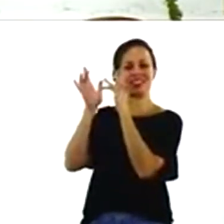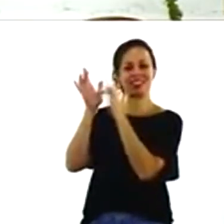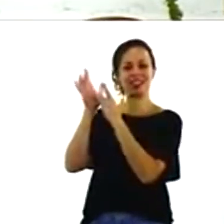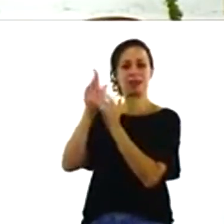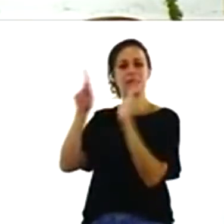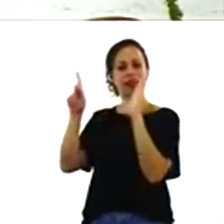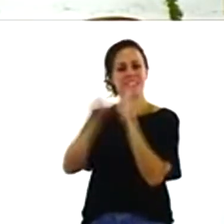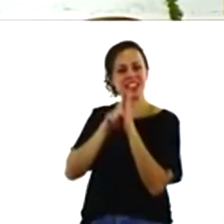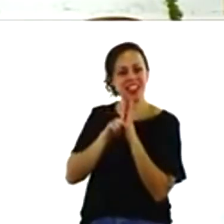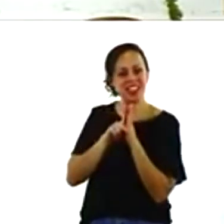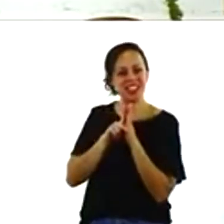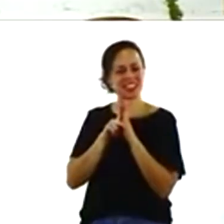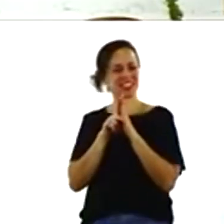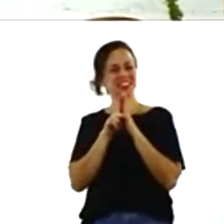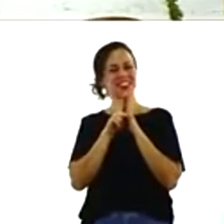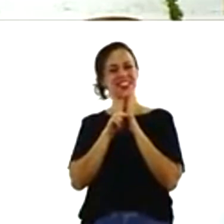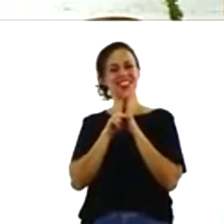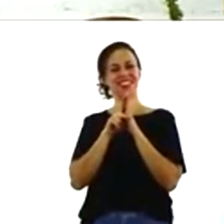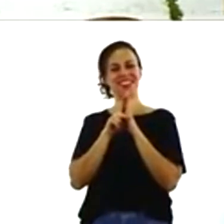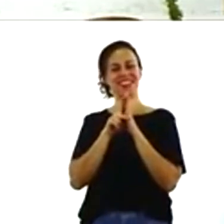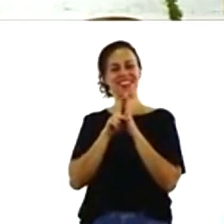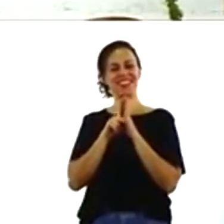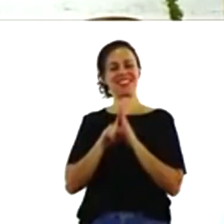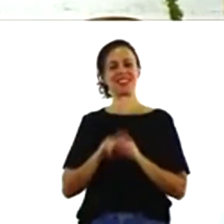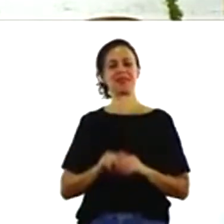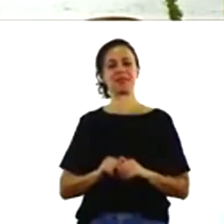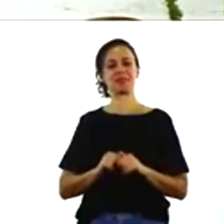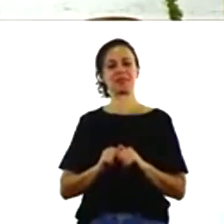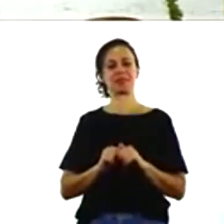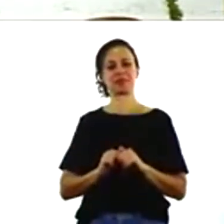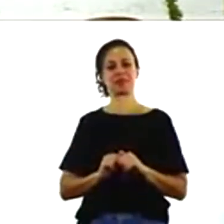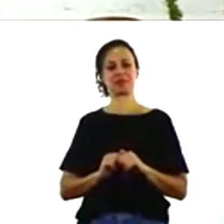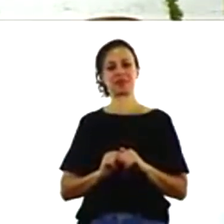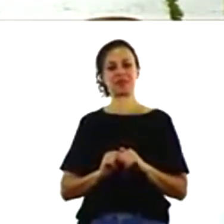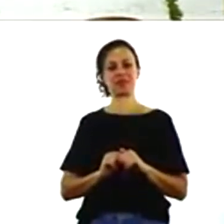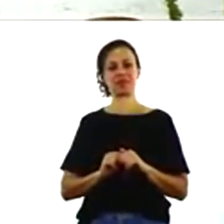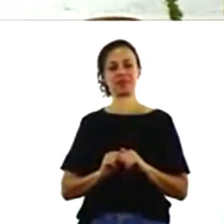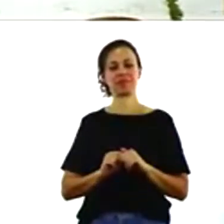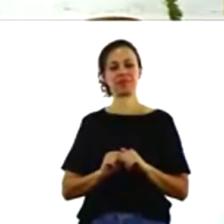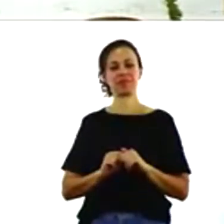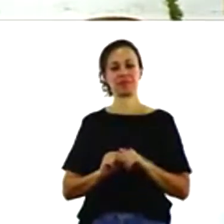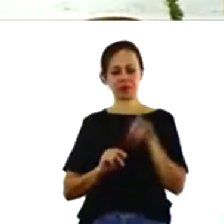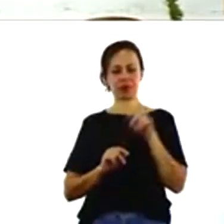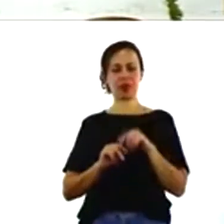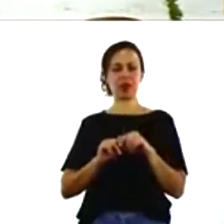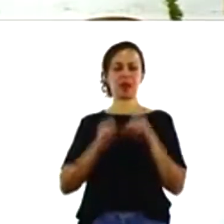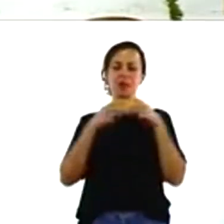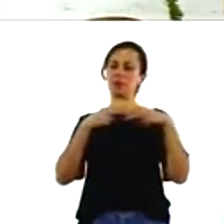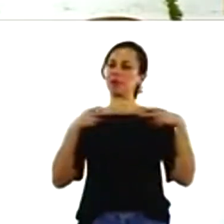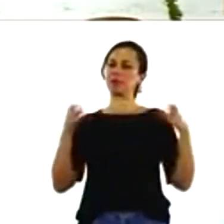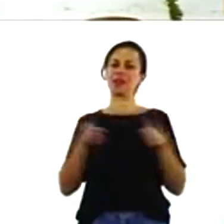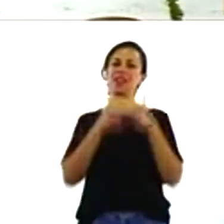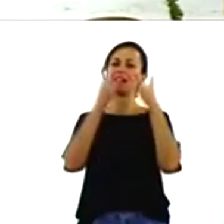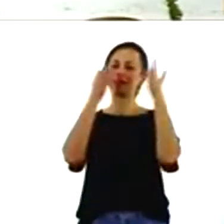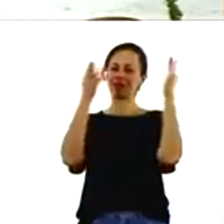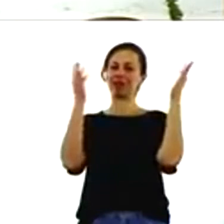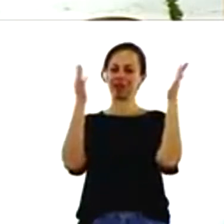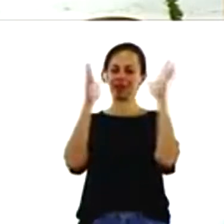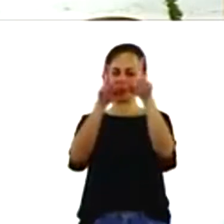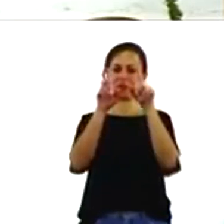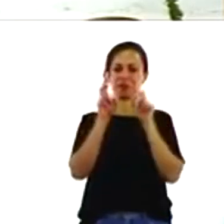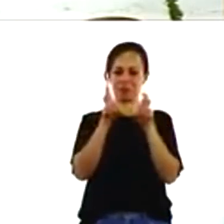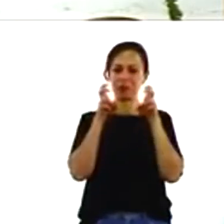uma coisa nele que um estudioso me mostrou, que coisa belíssima. Os inimigos